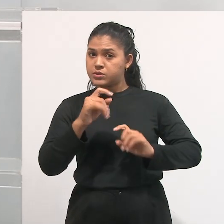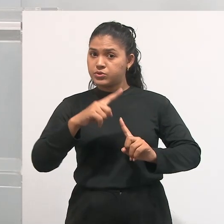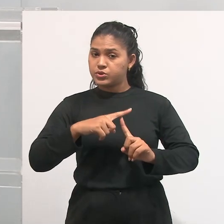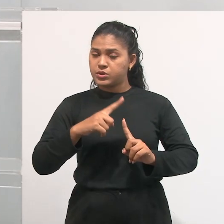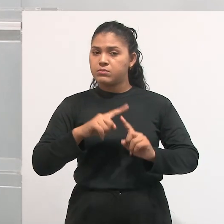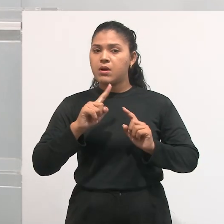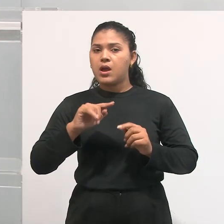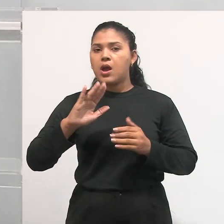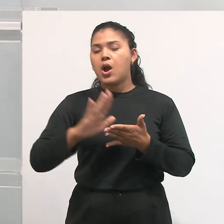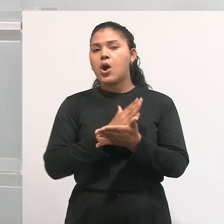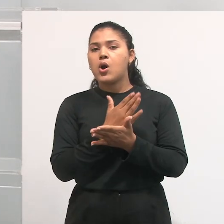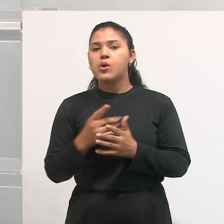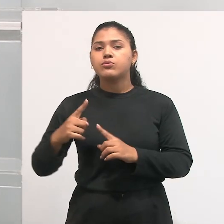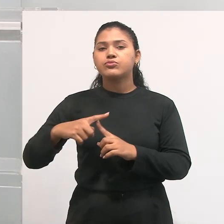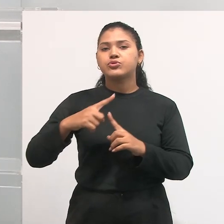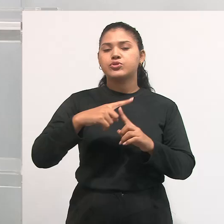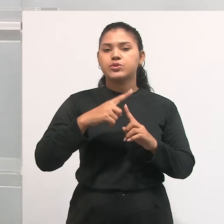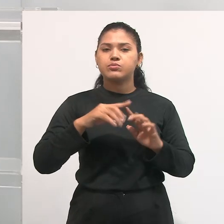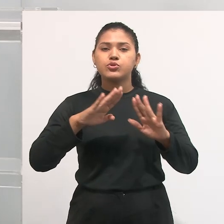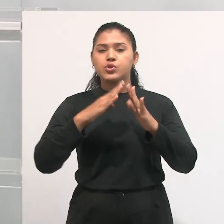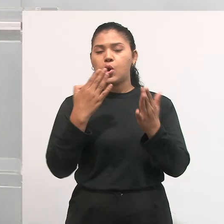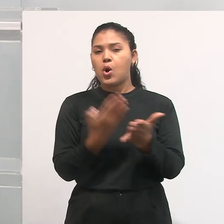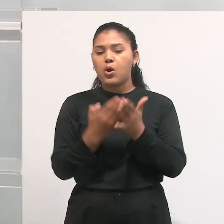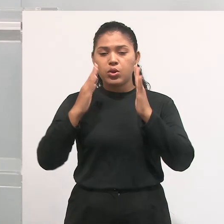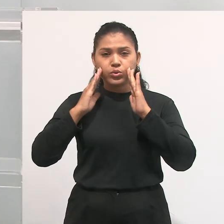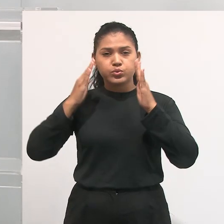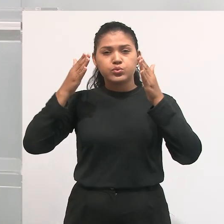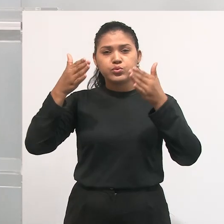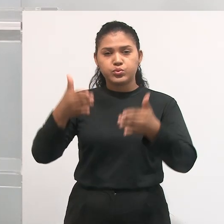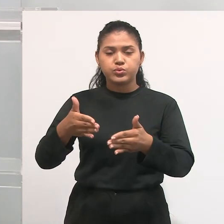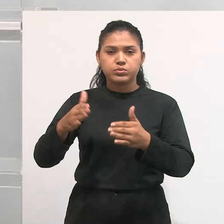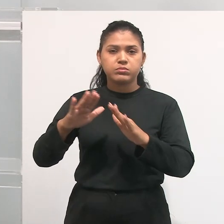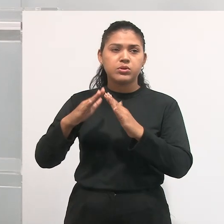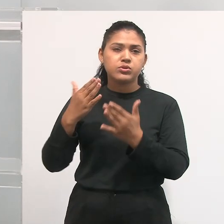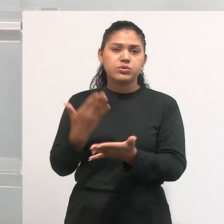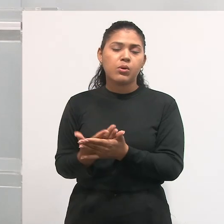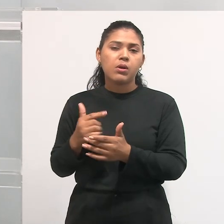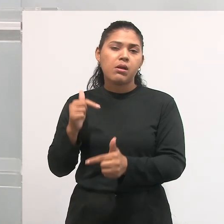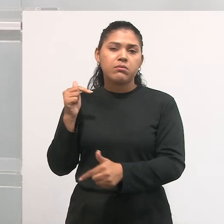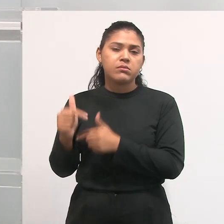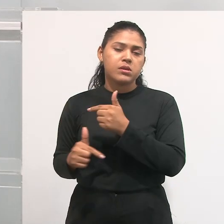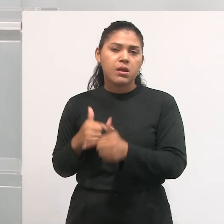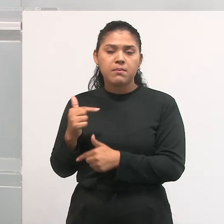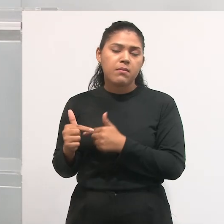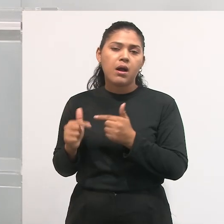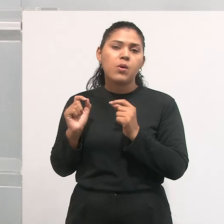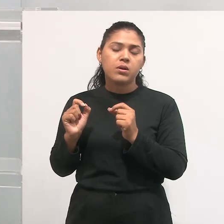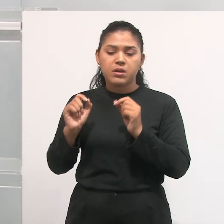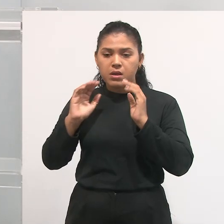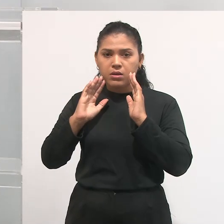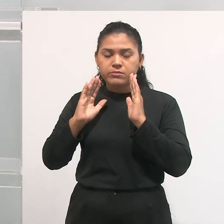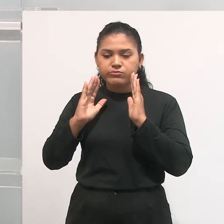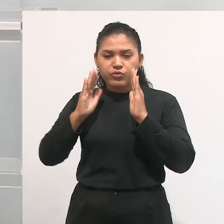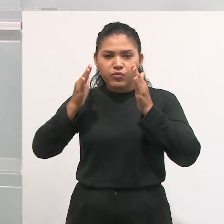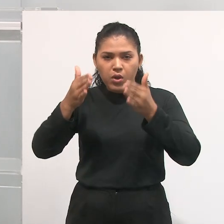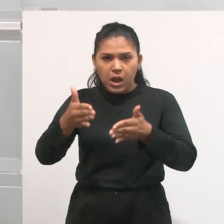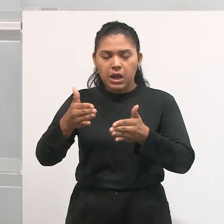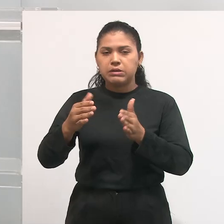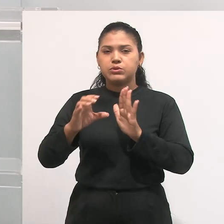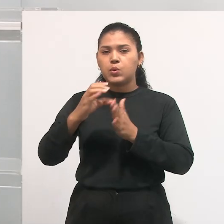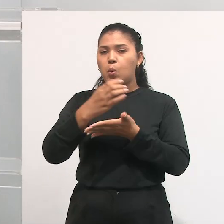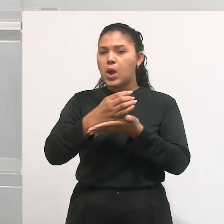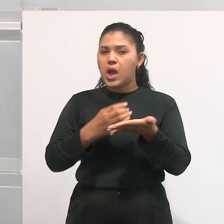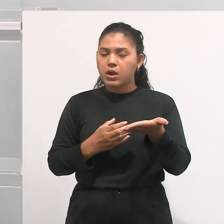são de alguns tipos de escola bem específicas, né, em que as escolas elas trabalham, para além do que está previsto